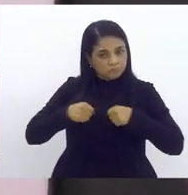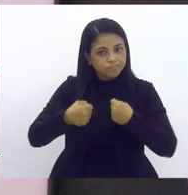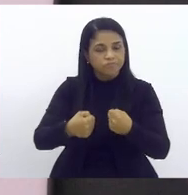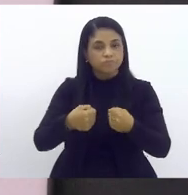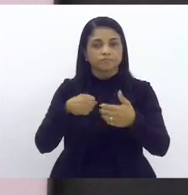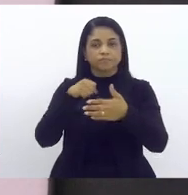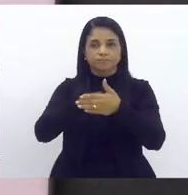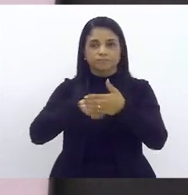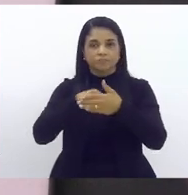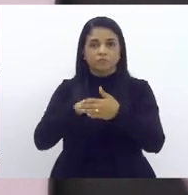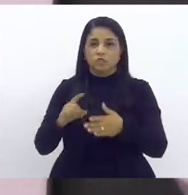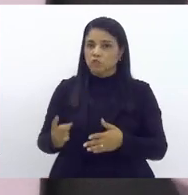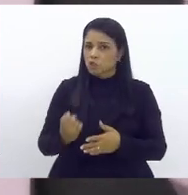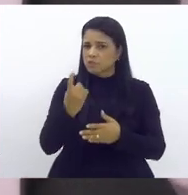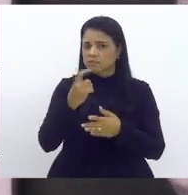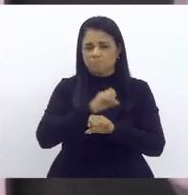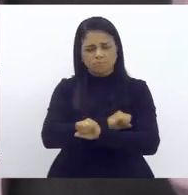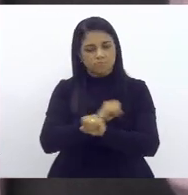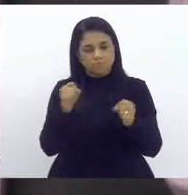ninguém está sozinho,